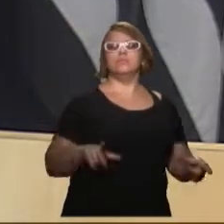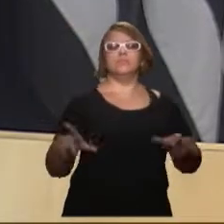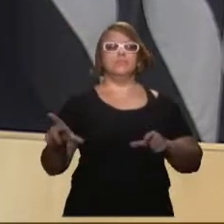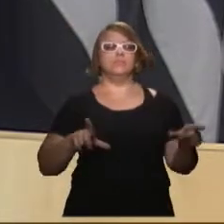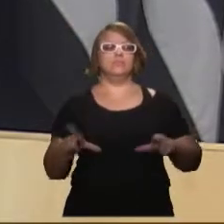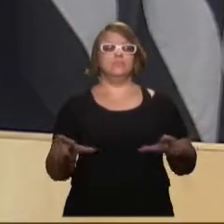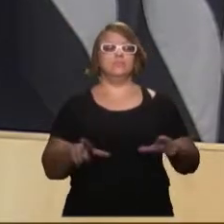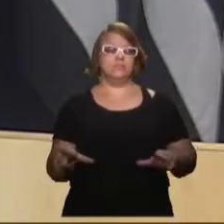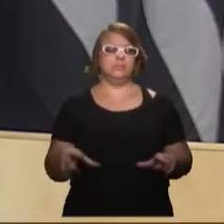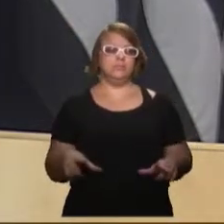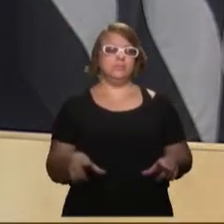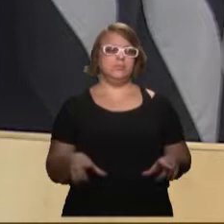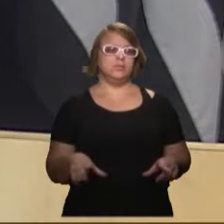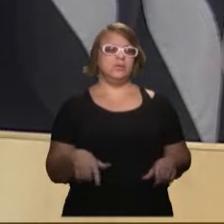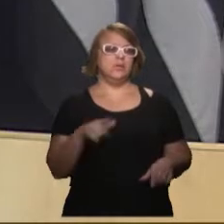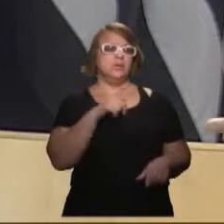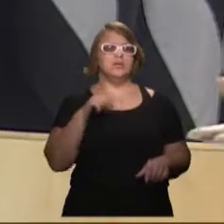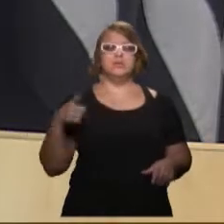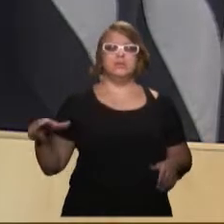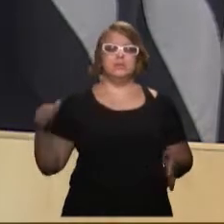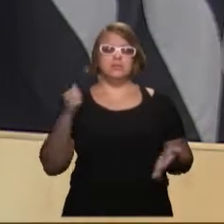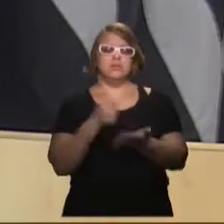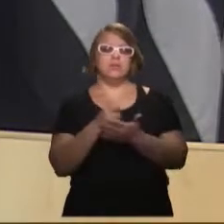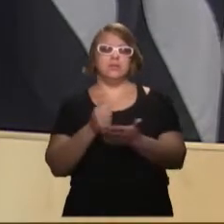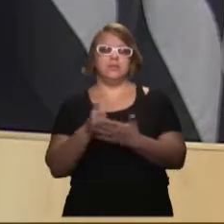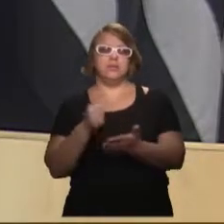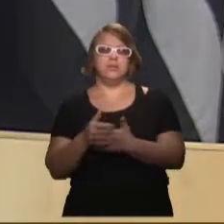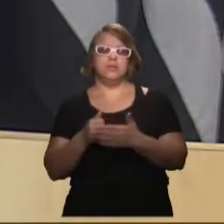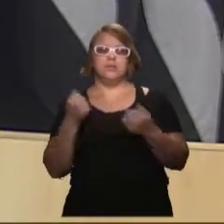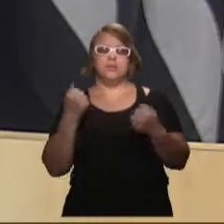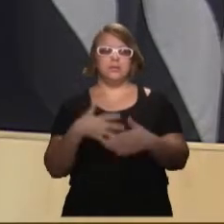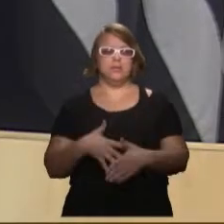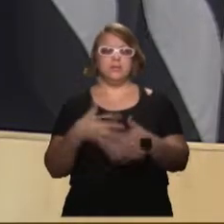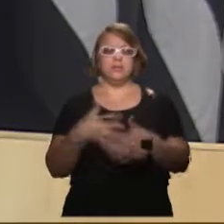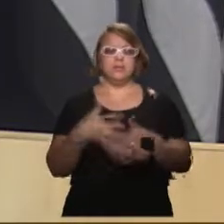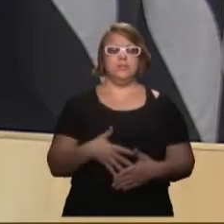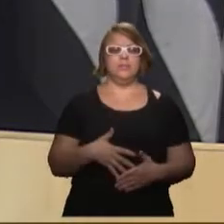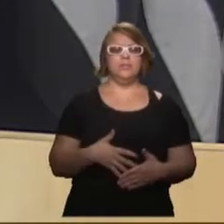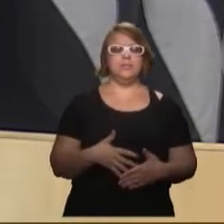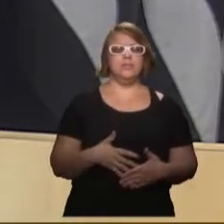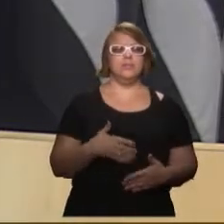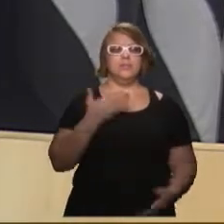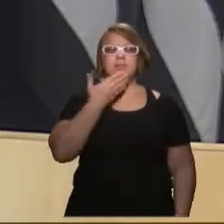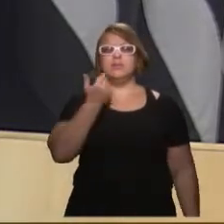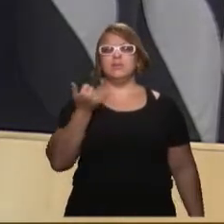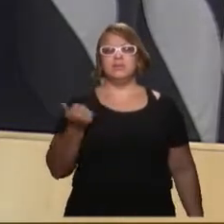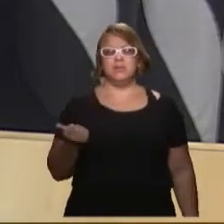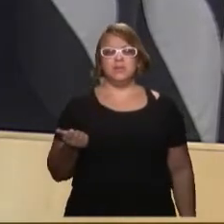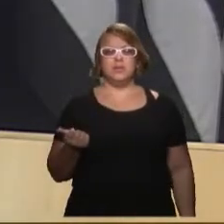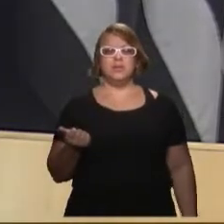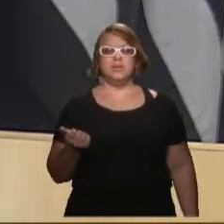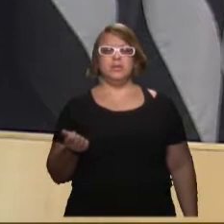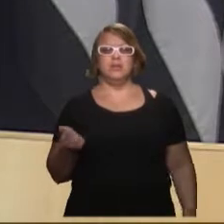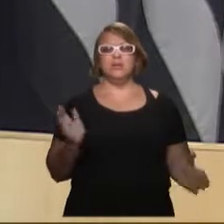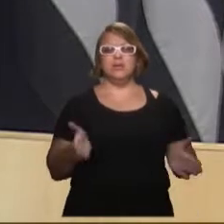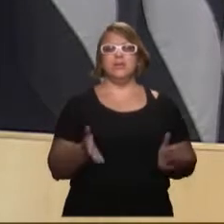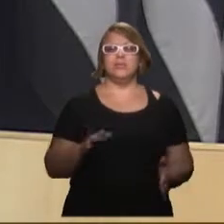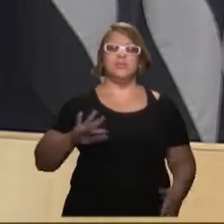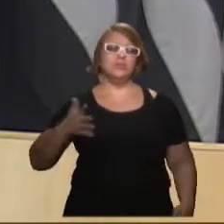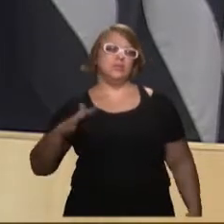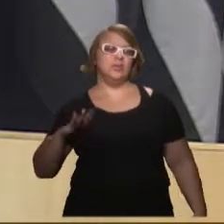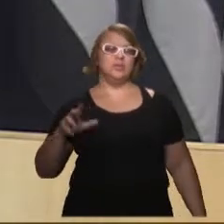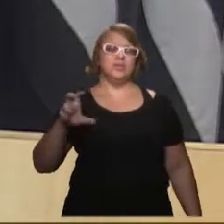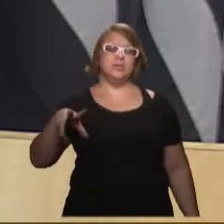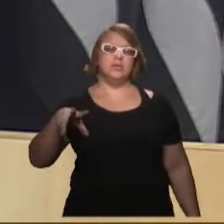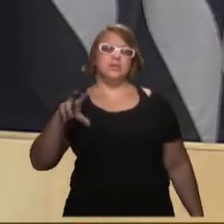um custo a menos. Uma taxa de inscrição aí hoje das mais baratas, R$ 50,00,